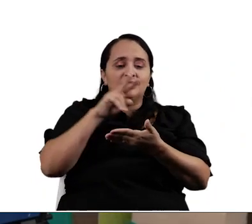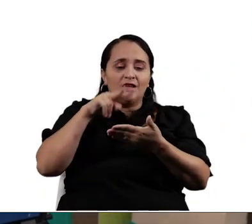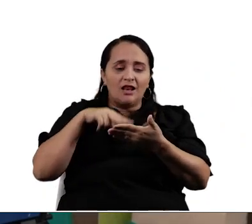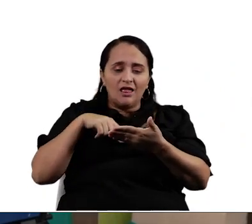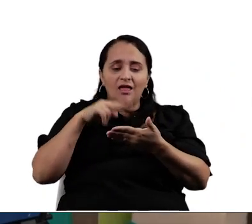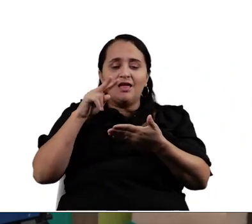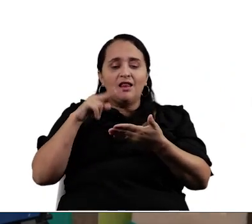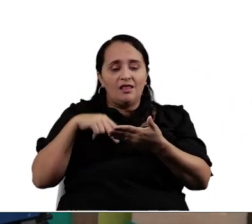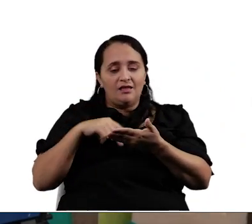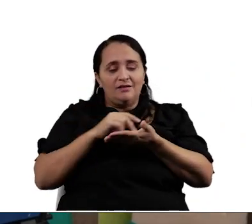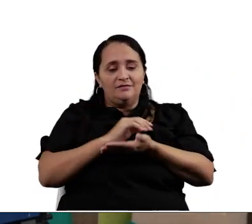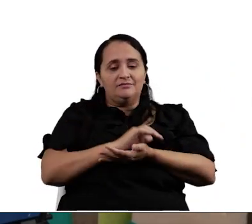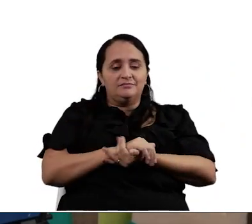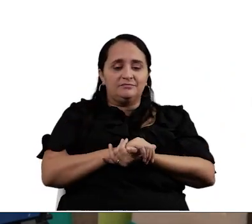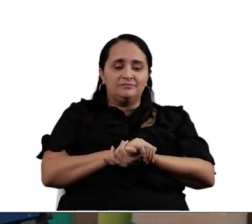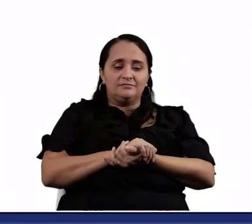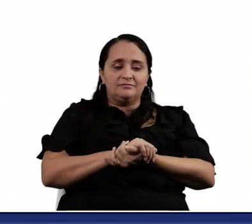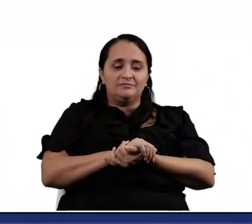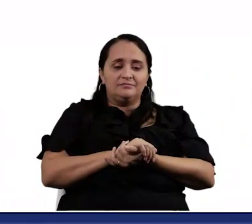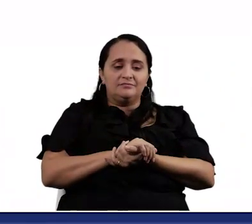com os contos africanos. Vamos lá?